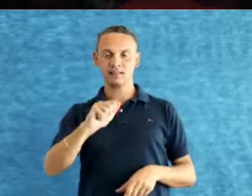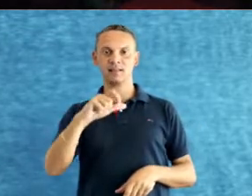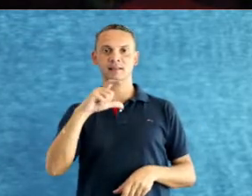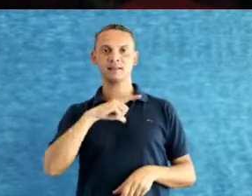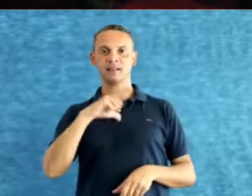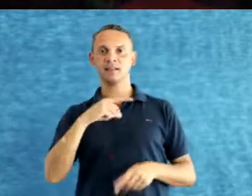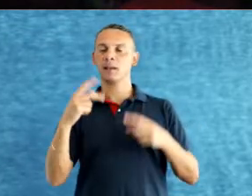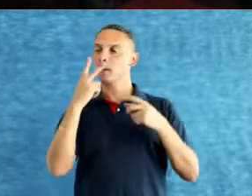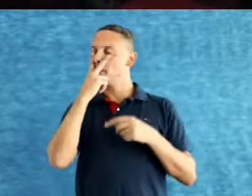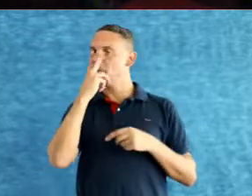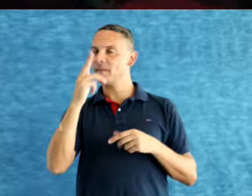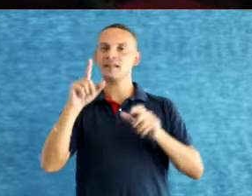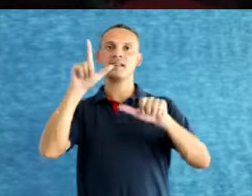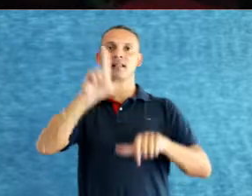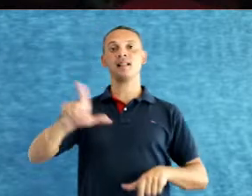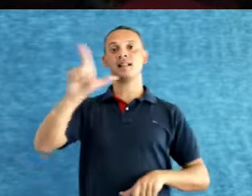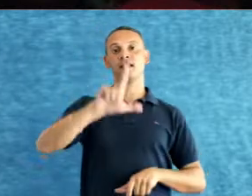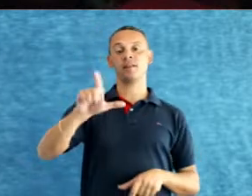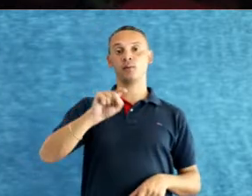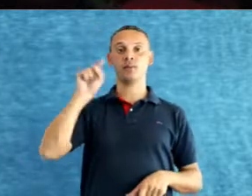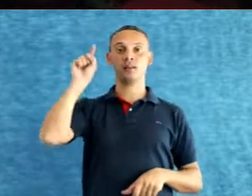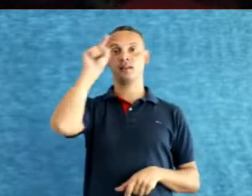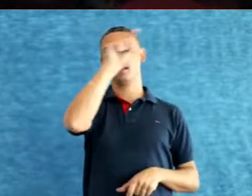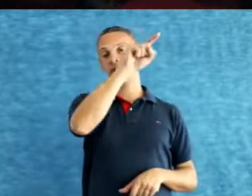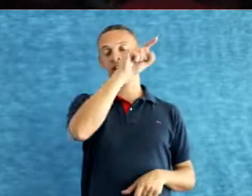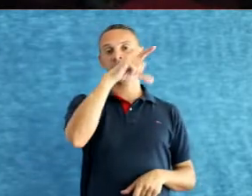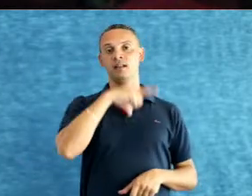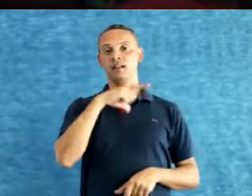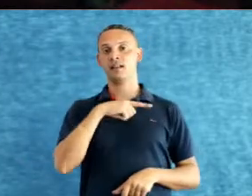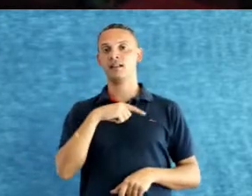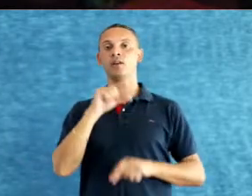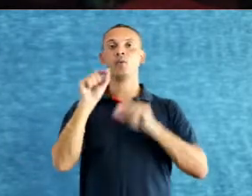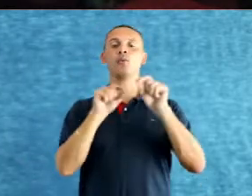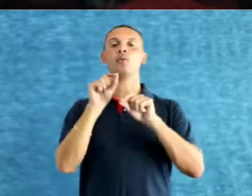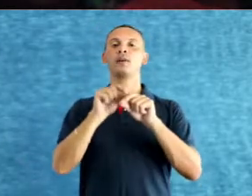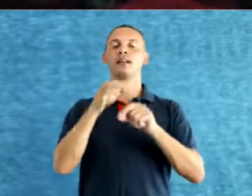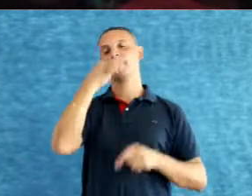era um tema que pouco interessava, né, a